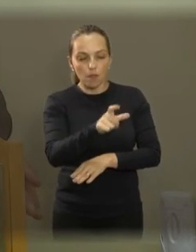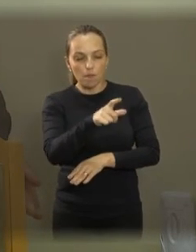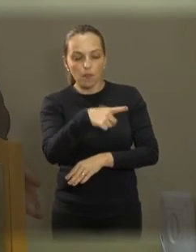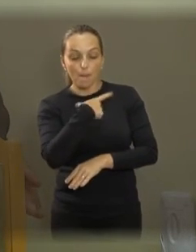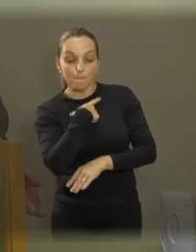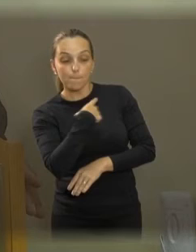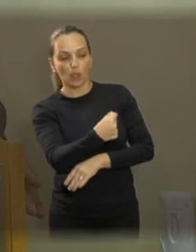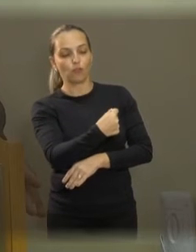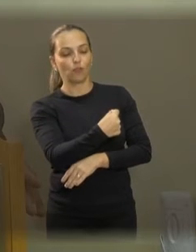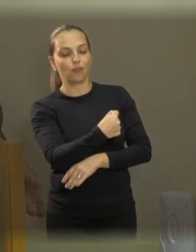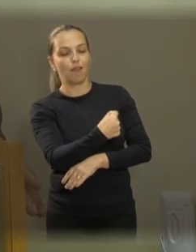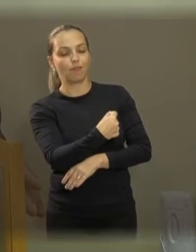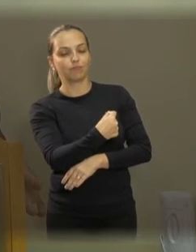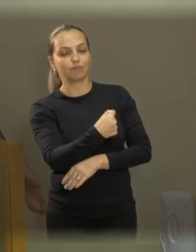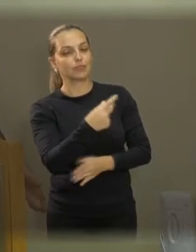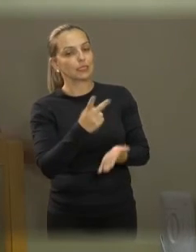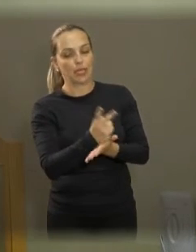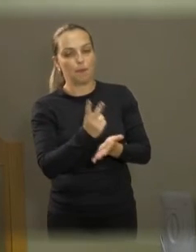Marquinhos ali.